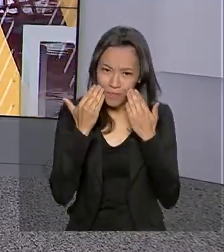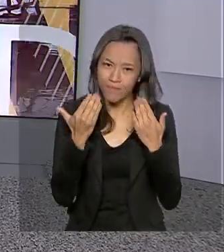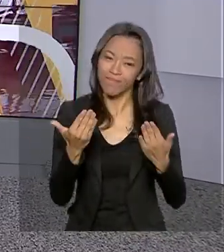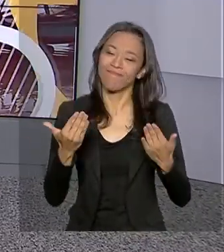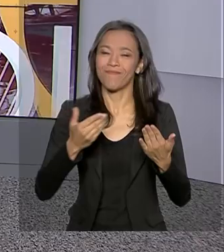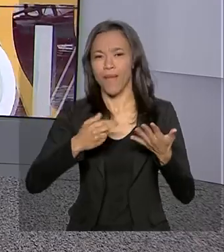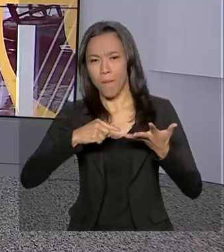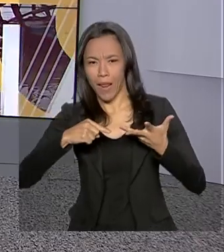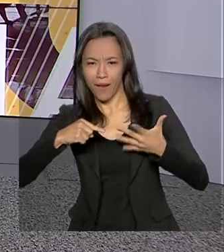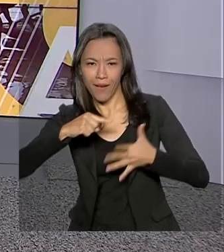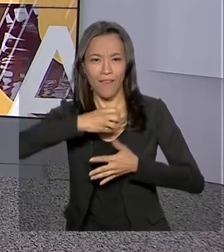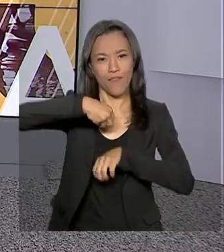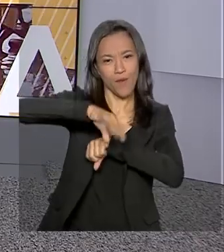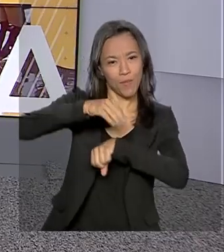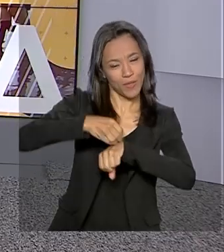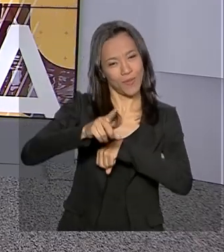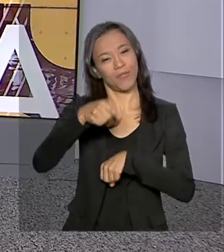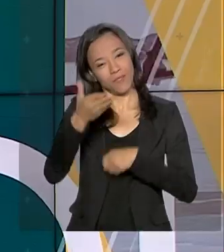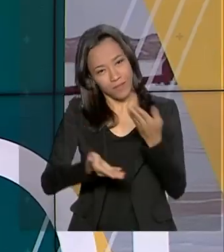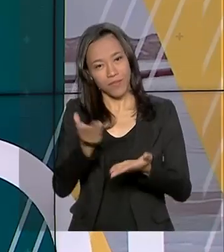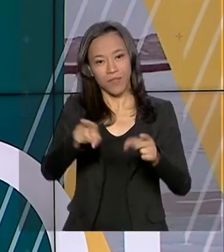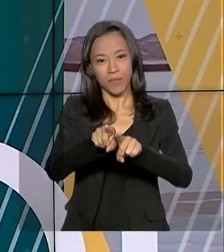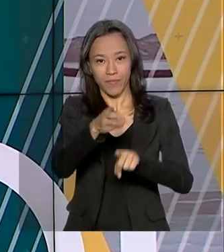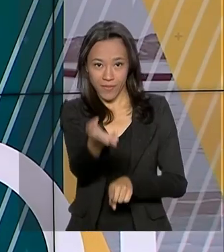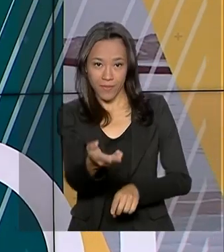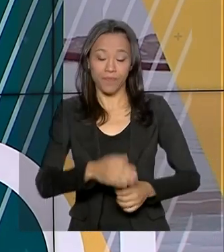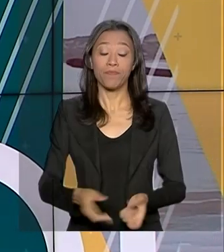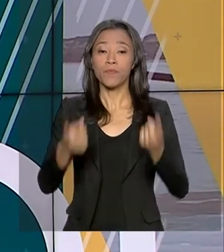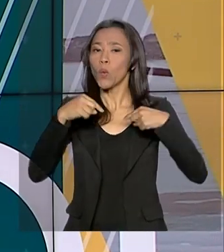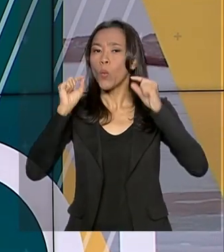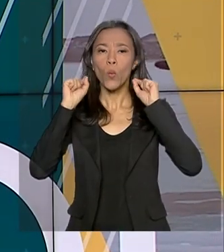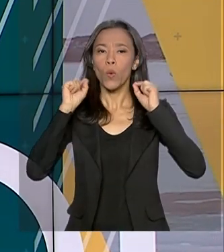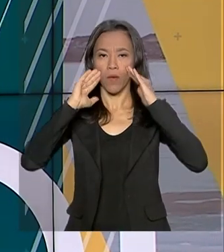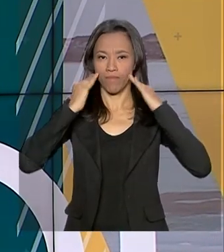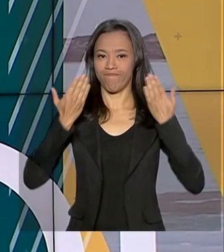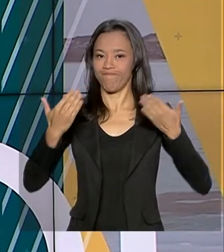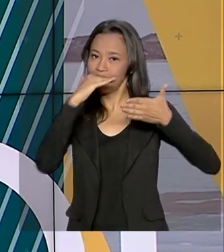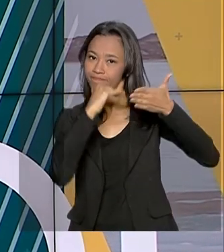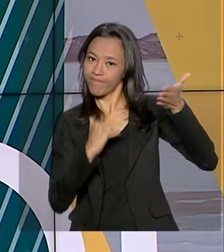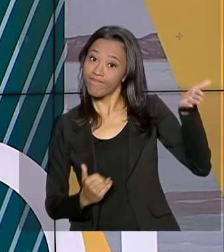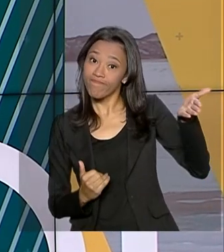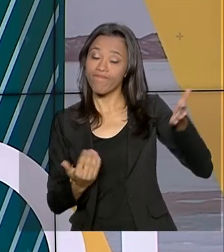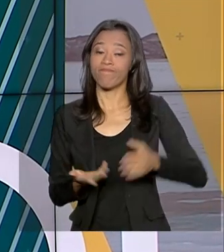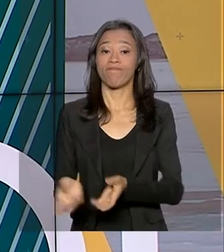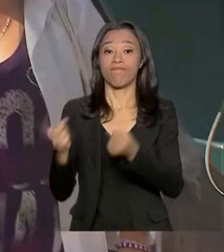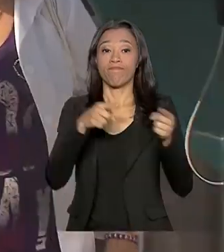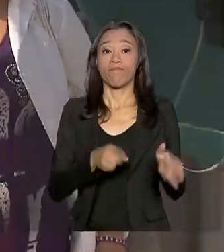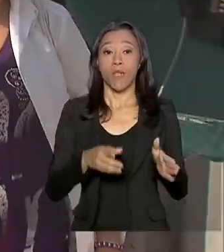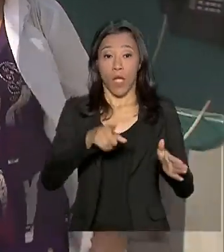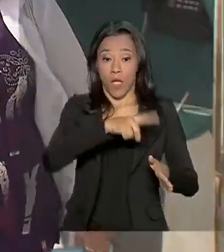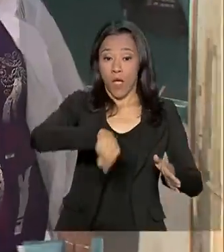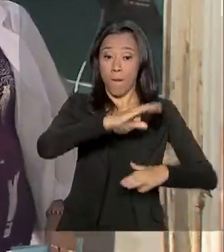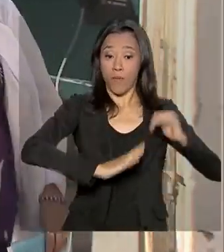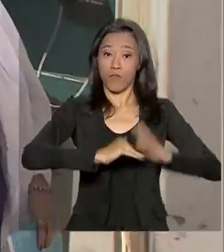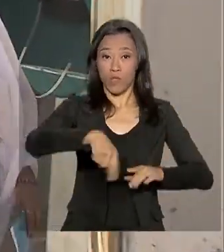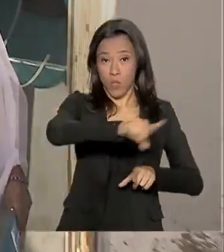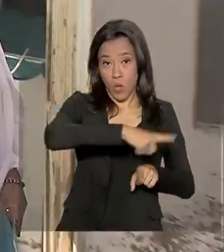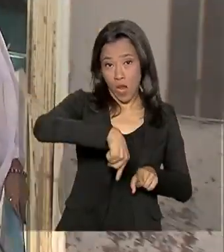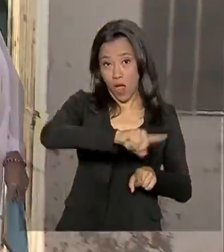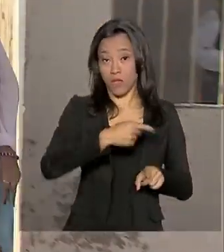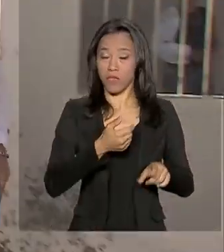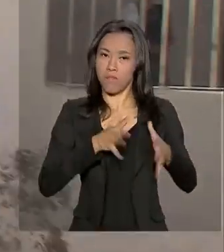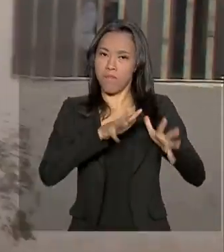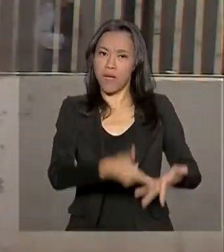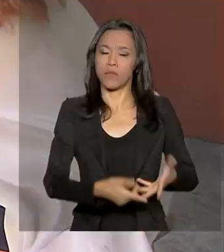com muita informação e serviço pra você confira os destaques desta edição profissionais cubanos que participaram do